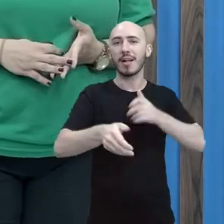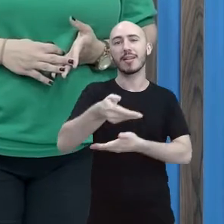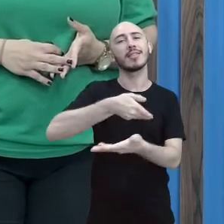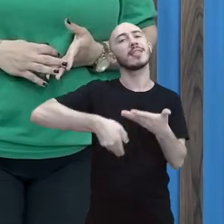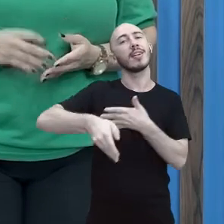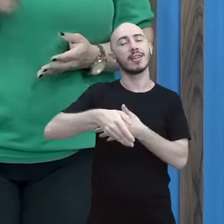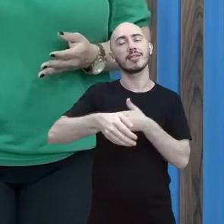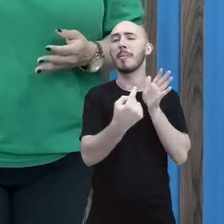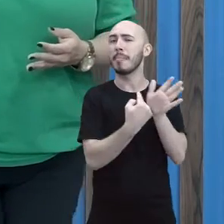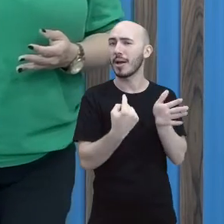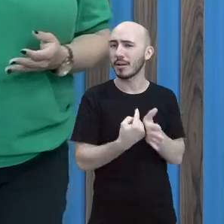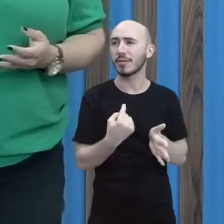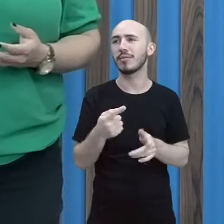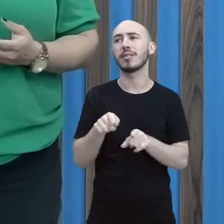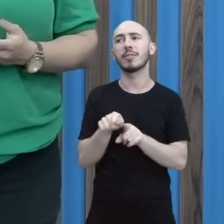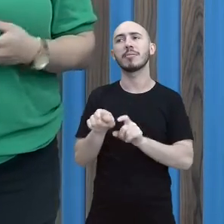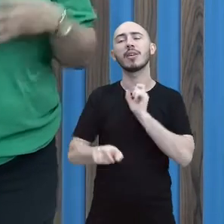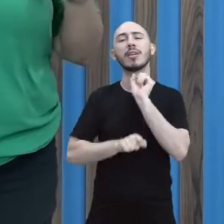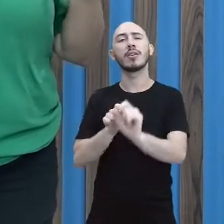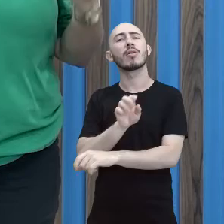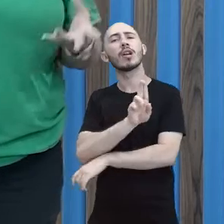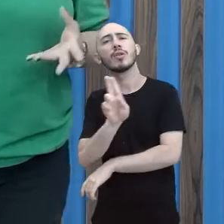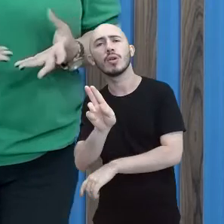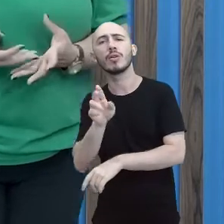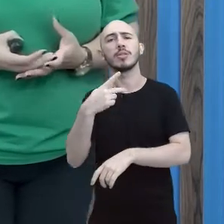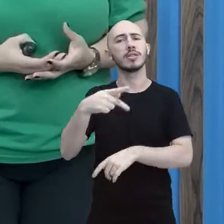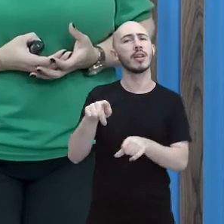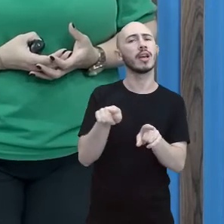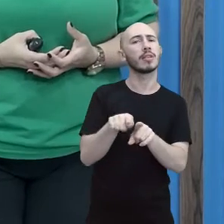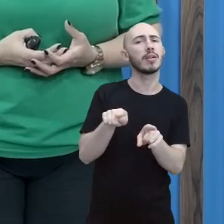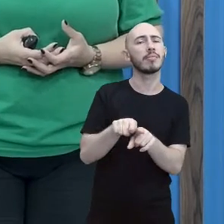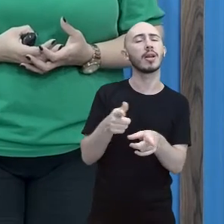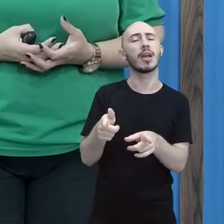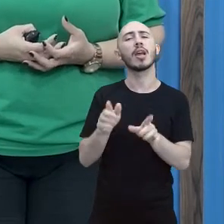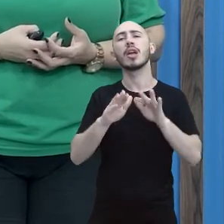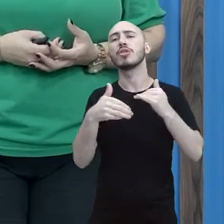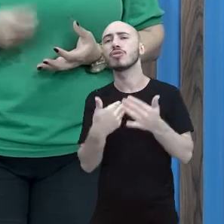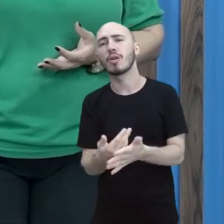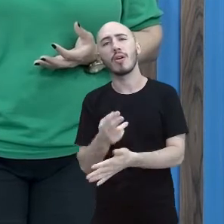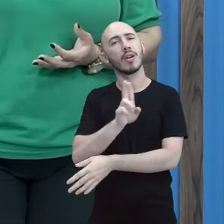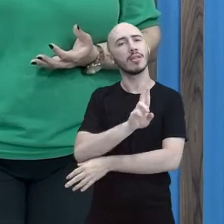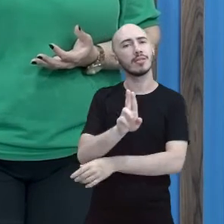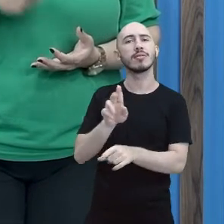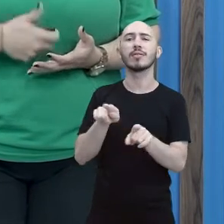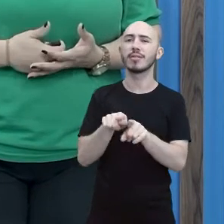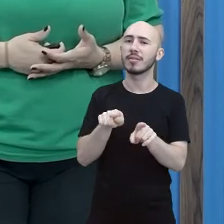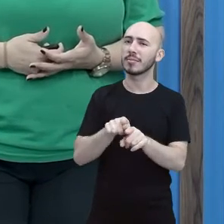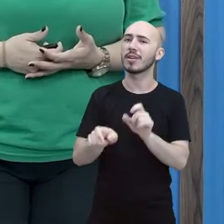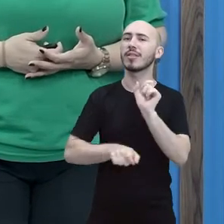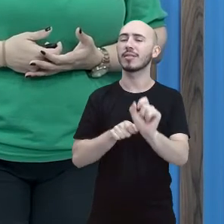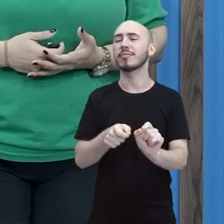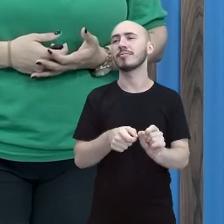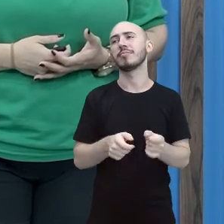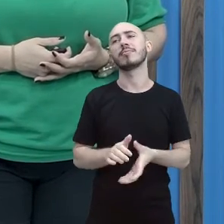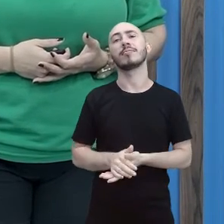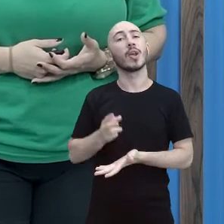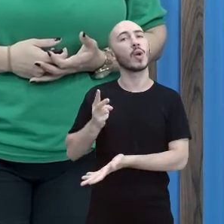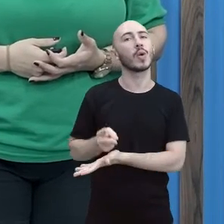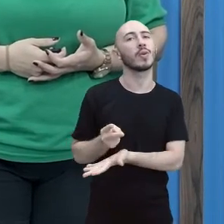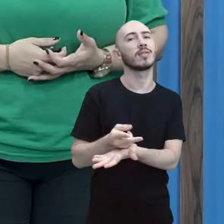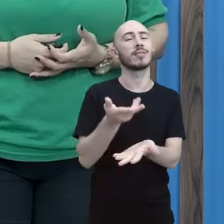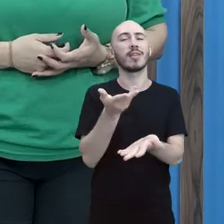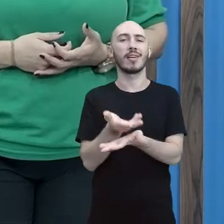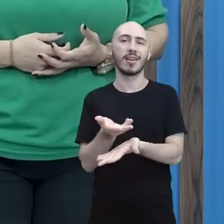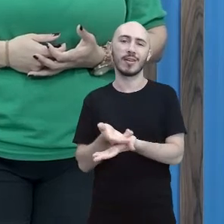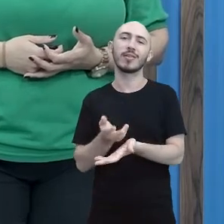suas dúvidas, ou então fala o nome de vocês, a escola de vocês, né, de origem. Então, vamos seguir aqui com essa aula de